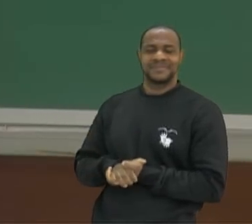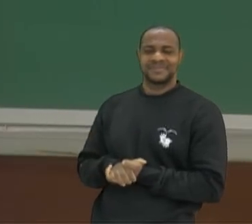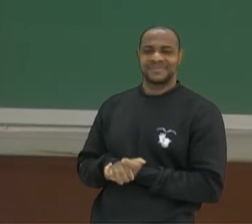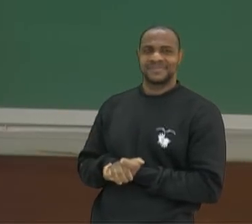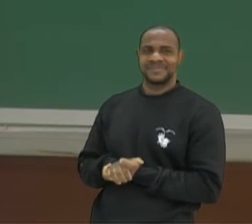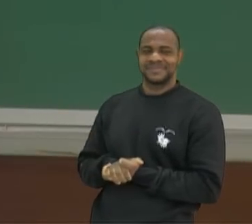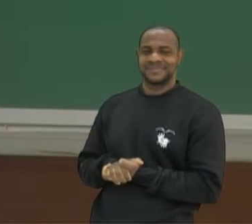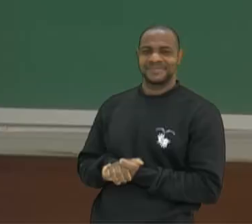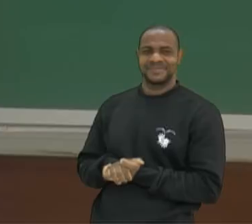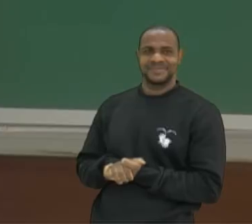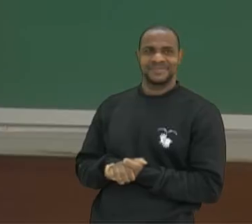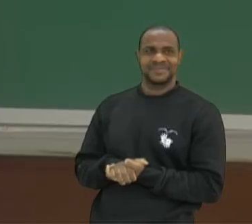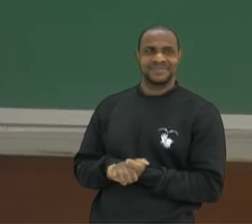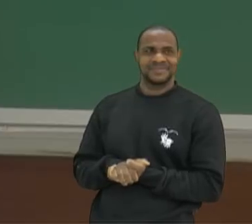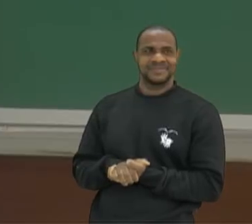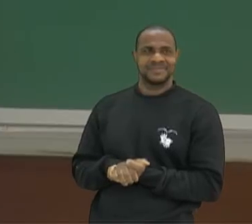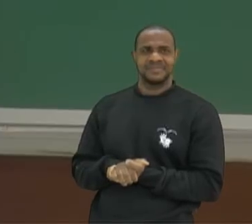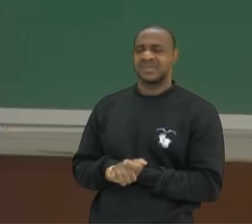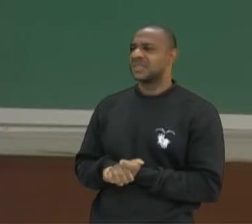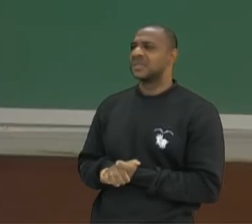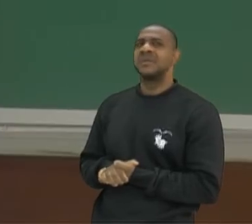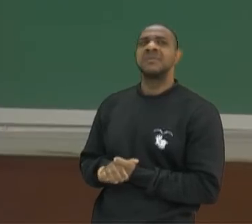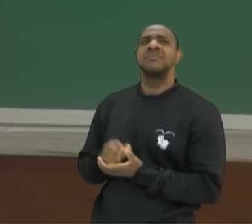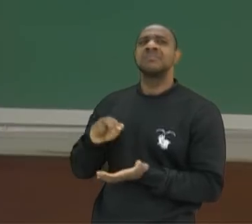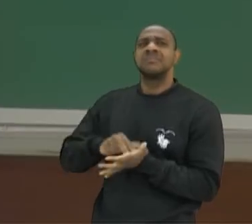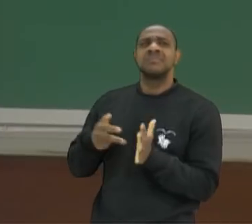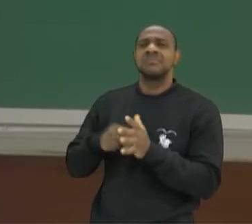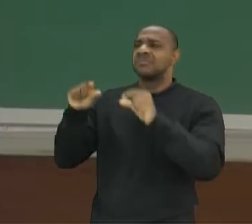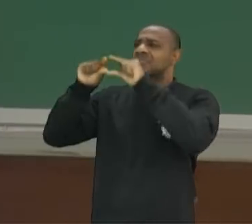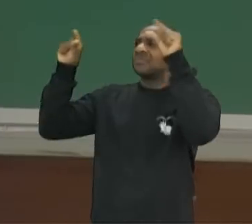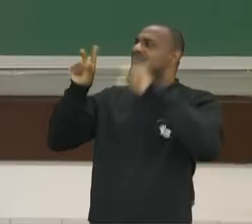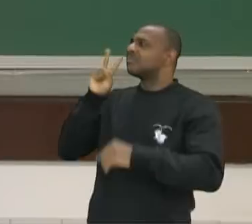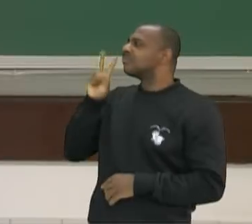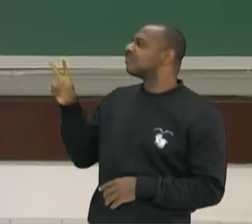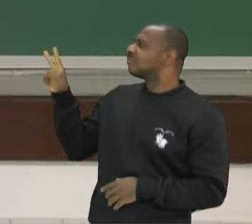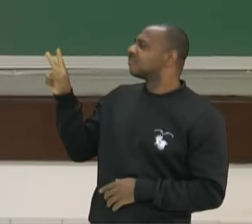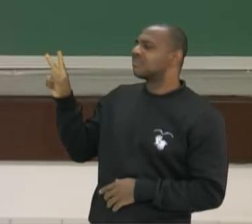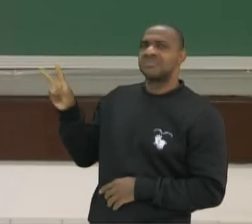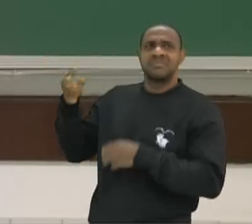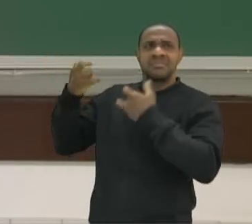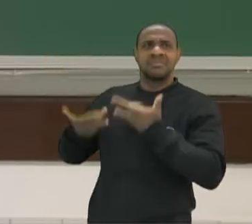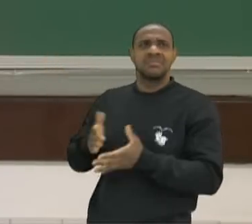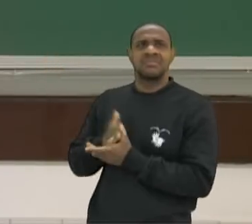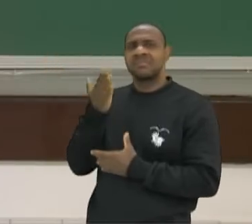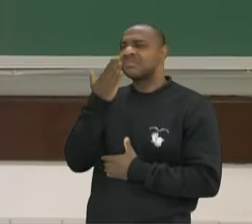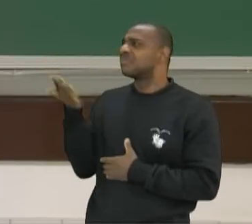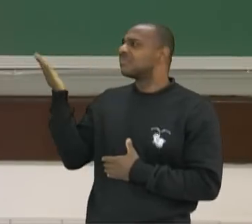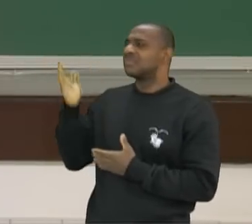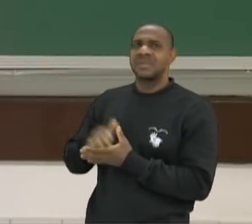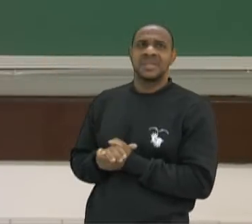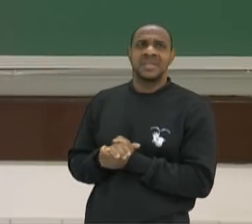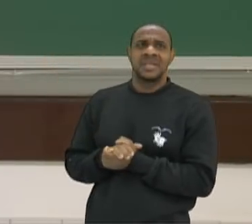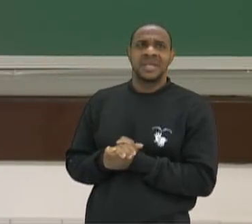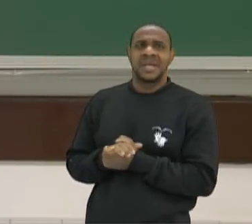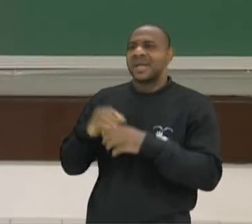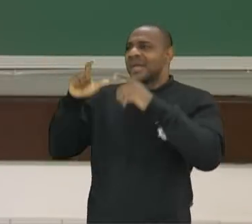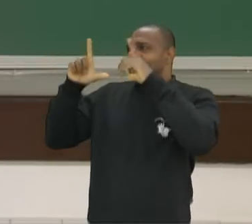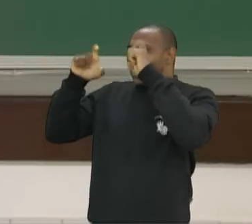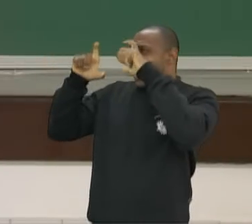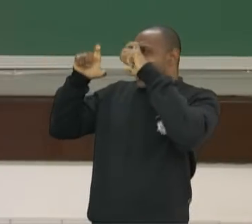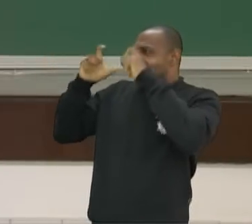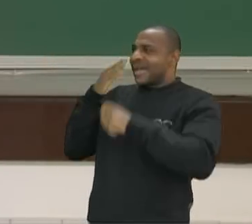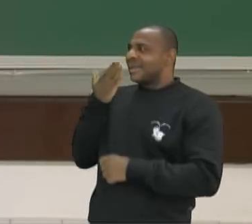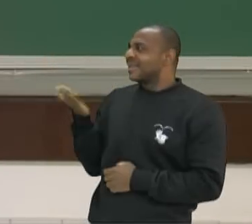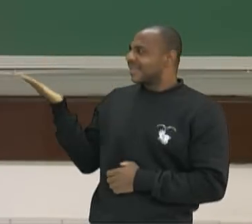not a caricature. O que ele quer dizer com isso? Gente, vocês têm ideia o que é portrait? Retrato. No caso,